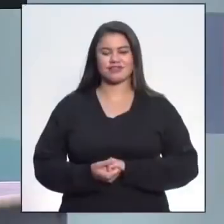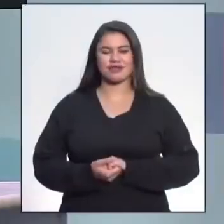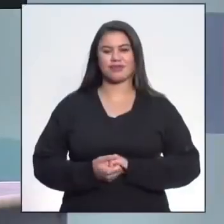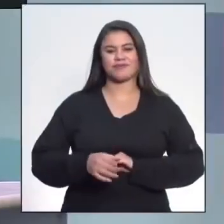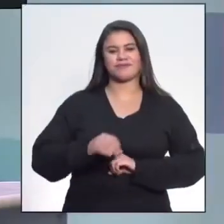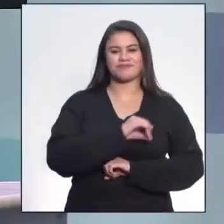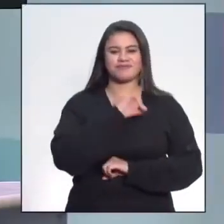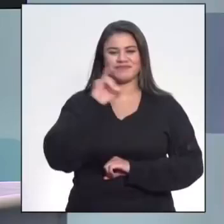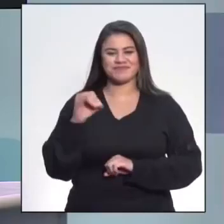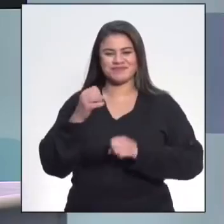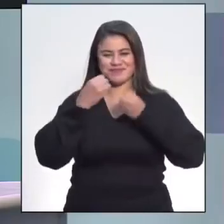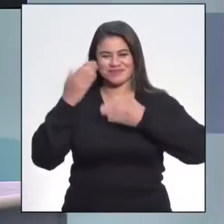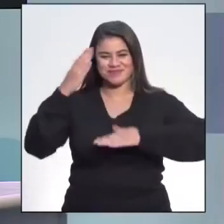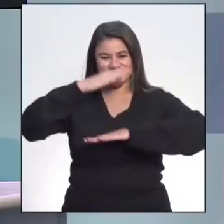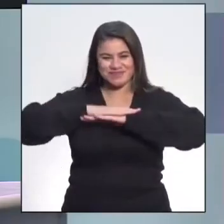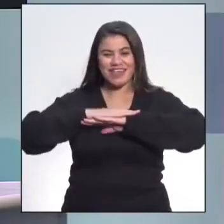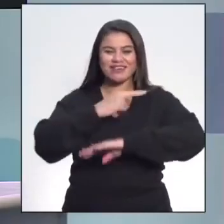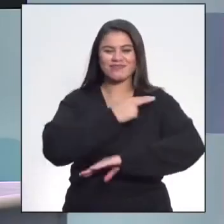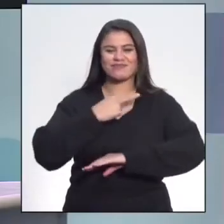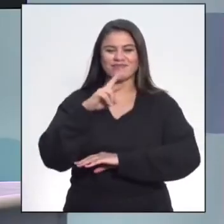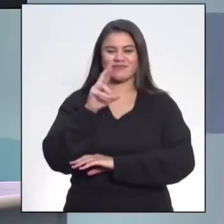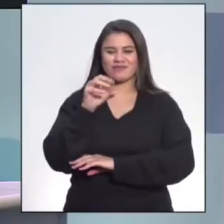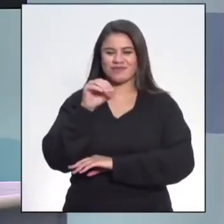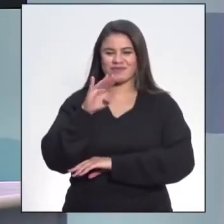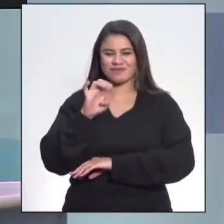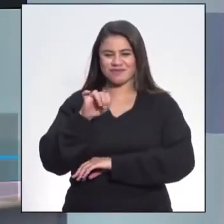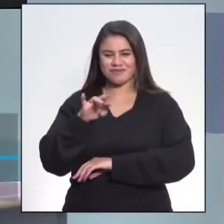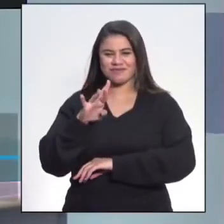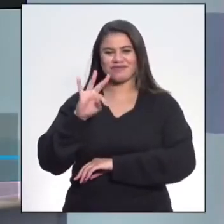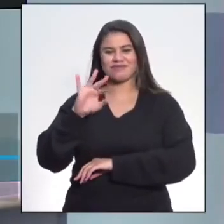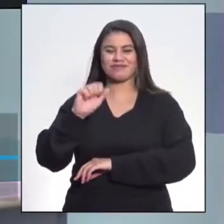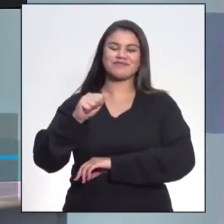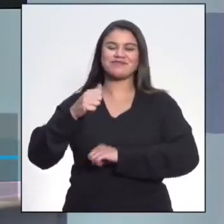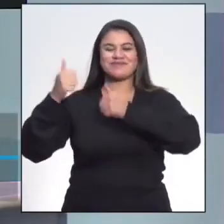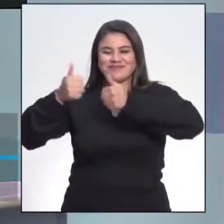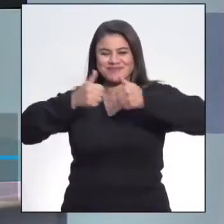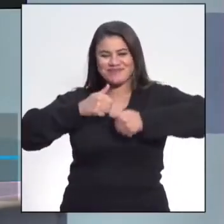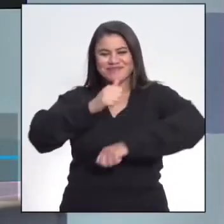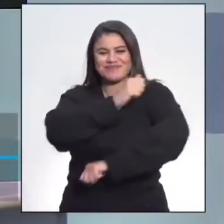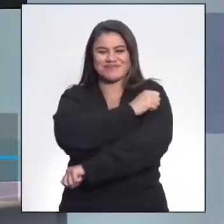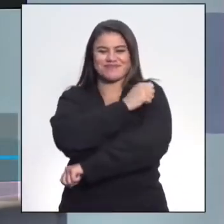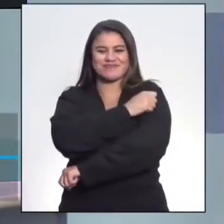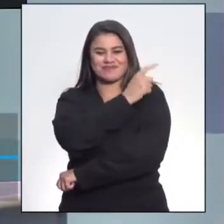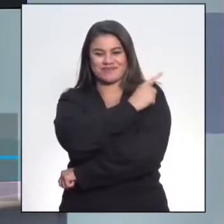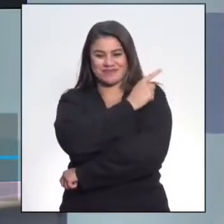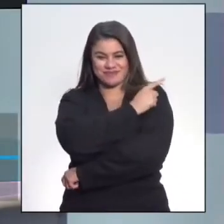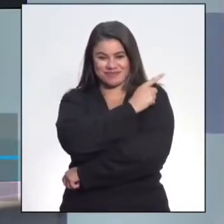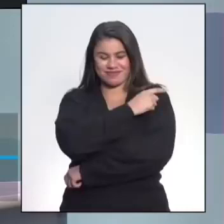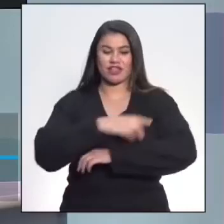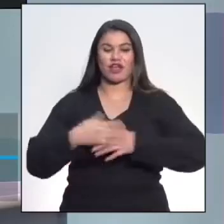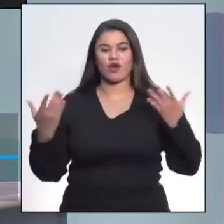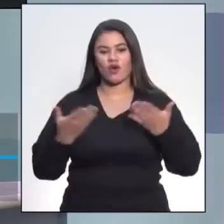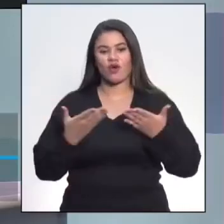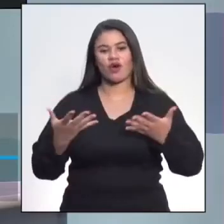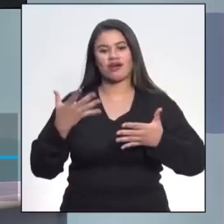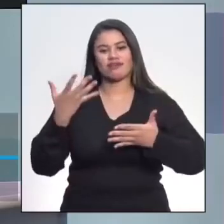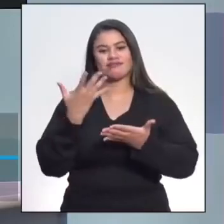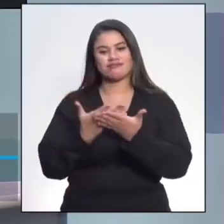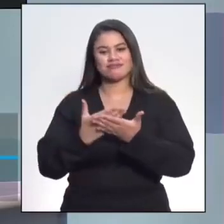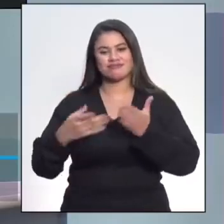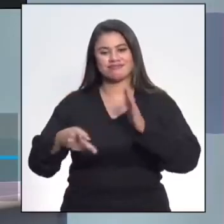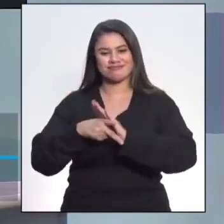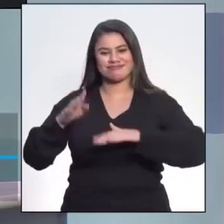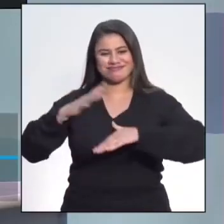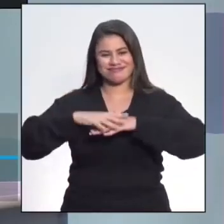boa tarde. Eu sou a professora Roberta. Tudo bem, alunos da primeira série do ensino médio? Sejam bem-vindos. Hoje é a nossa aula de matemática. Hoje a gente está